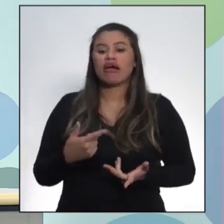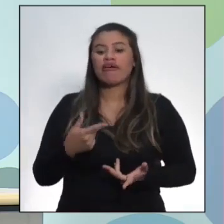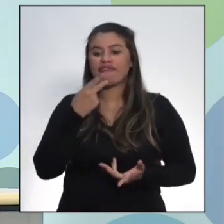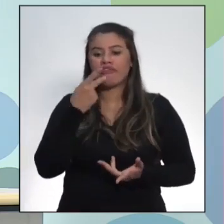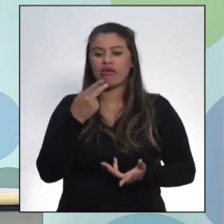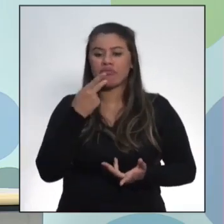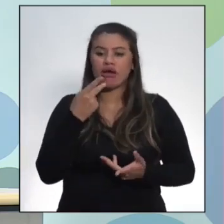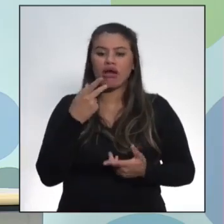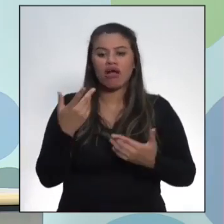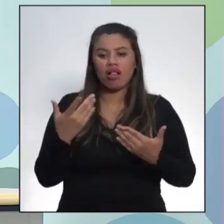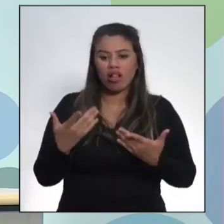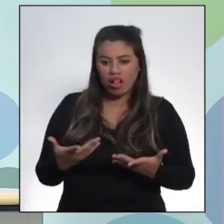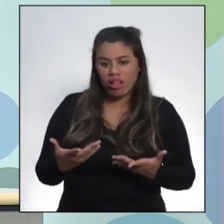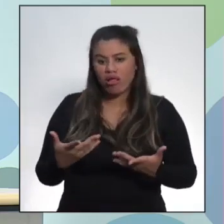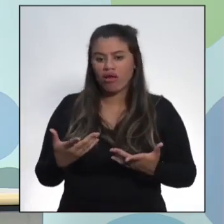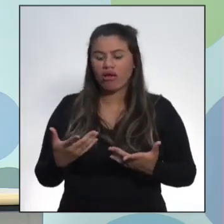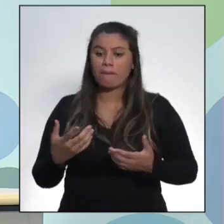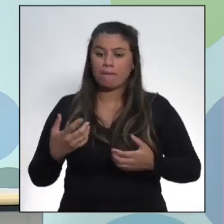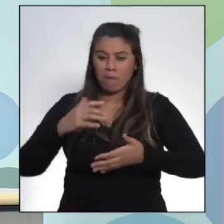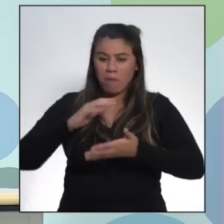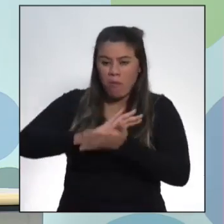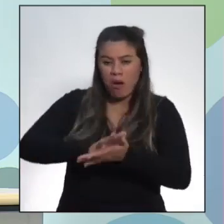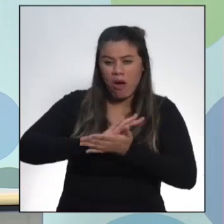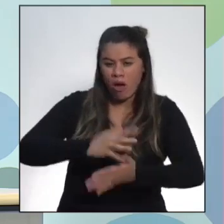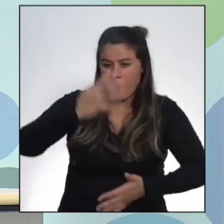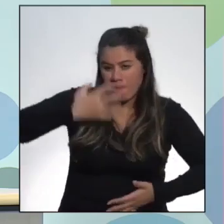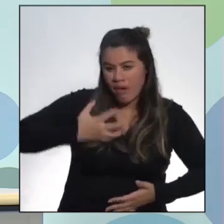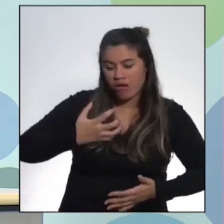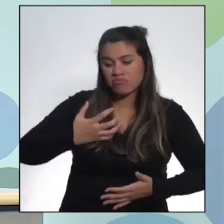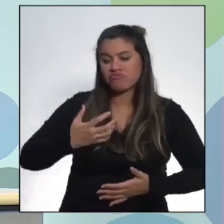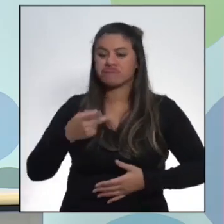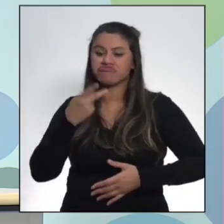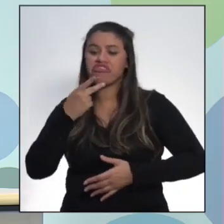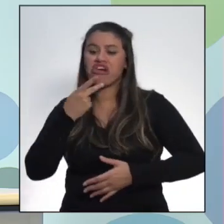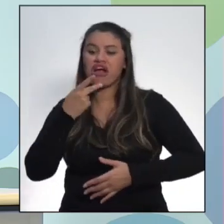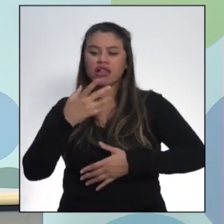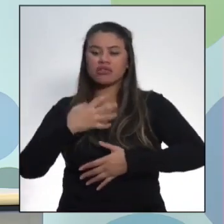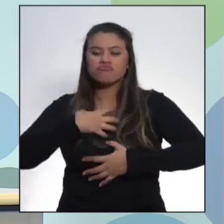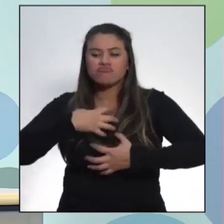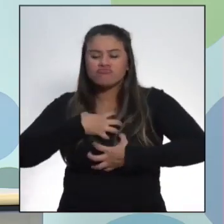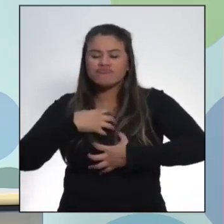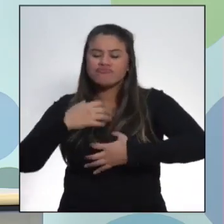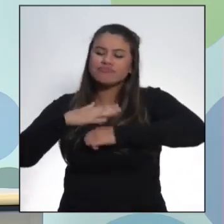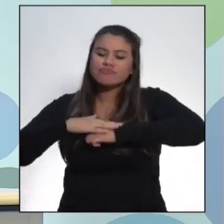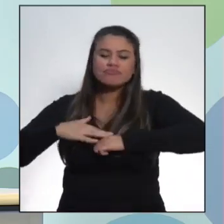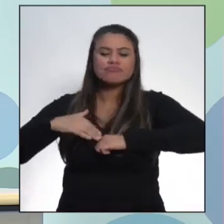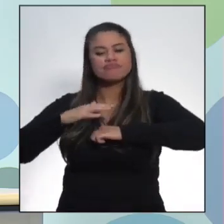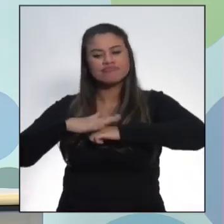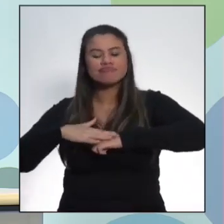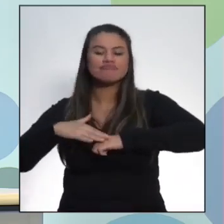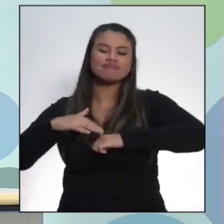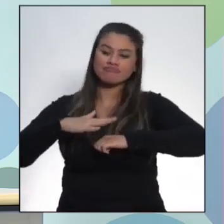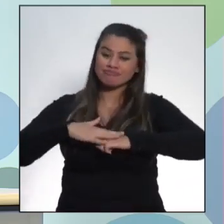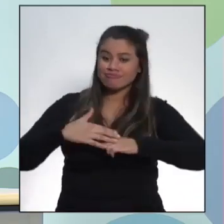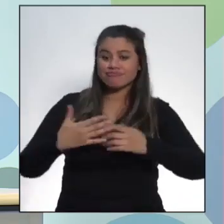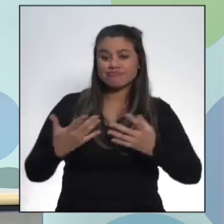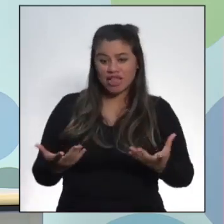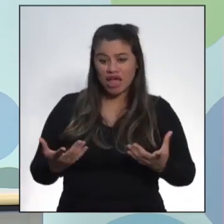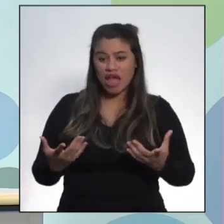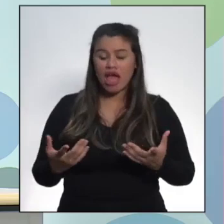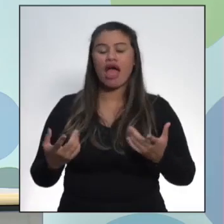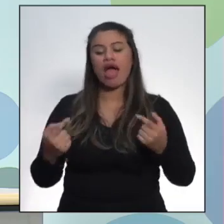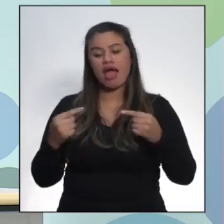chula, se ele tem uma fala mais agressiva, se ele tem uma fala mais carinhosa, tudo isso está indicado